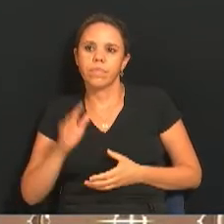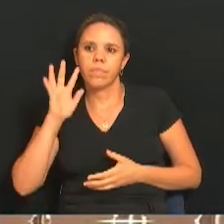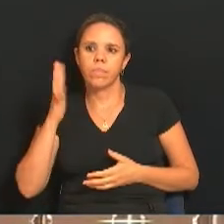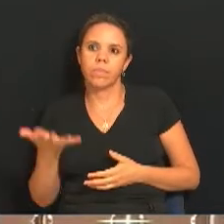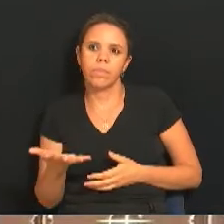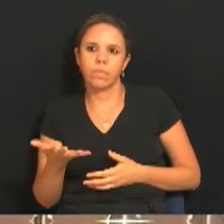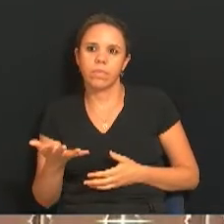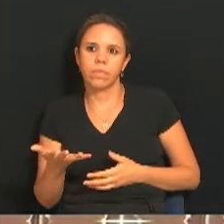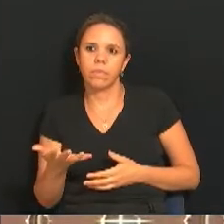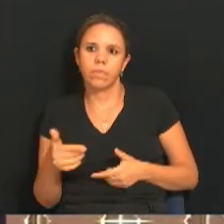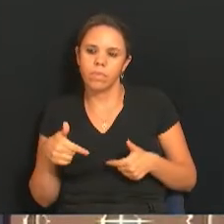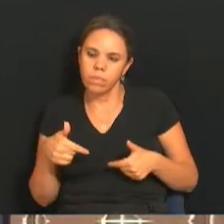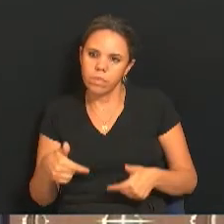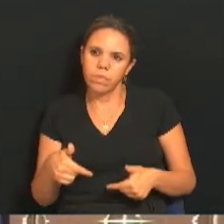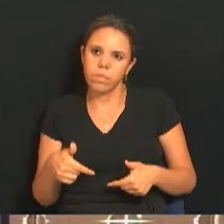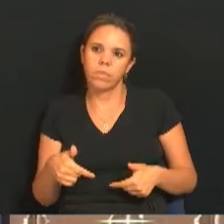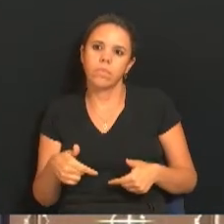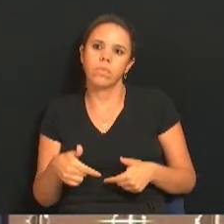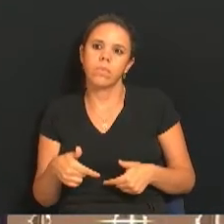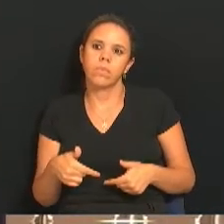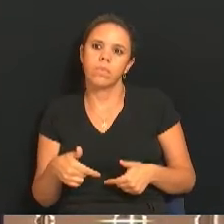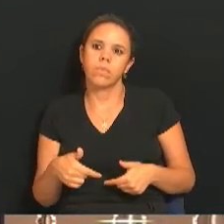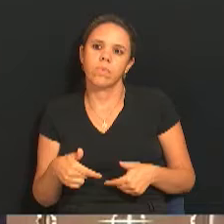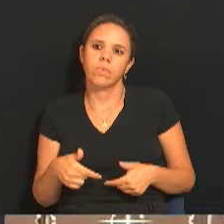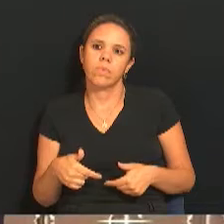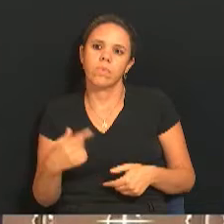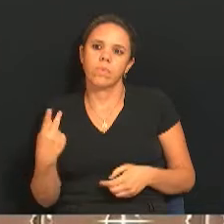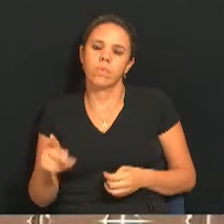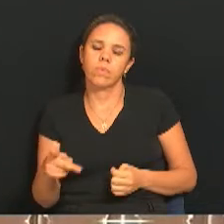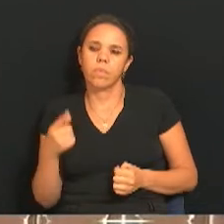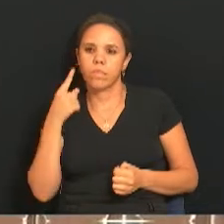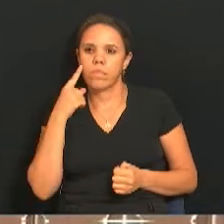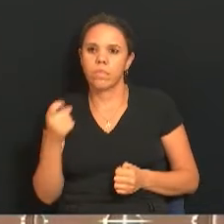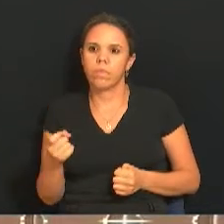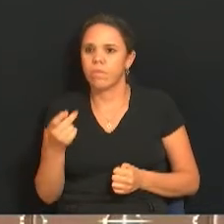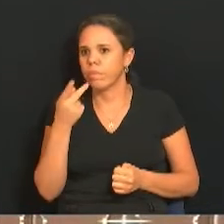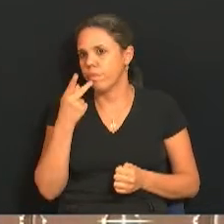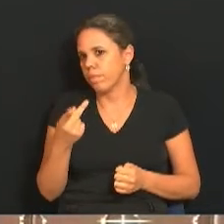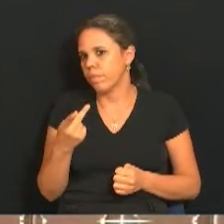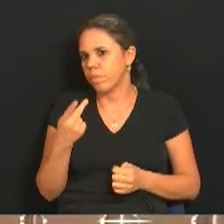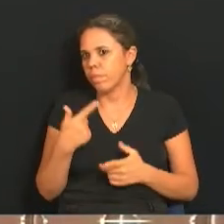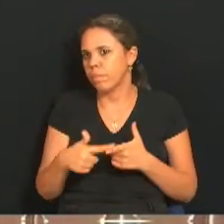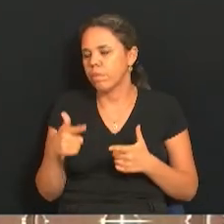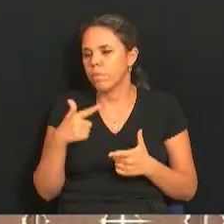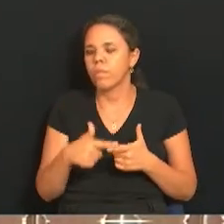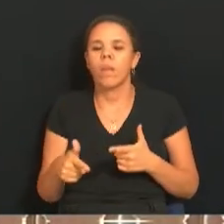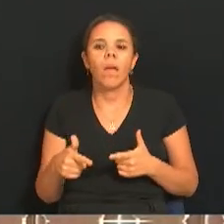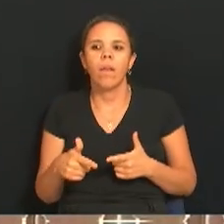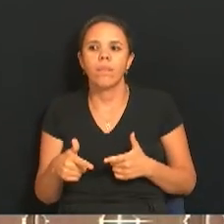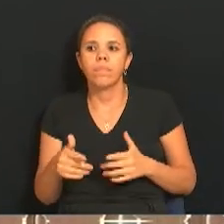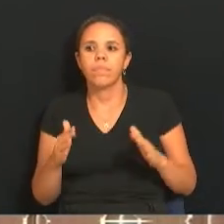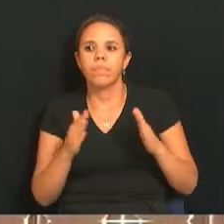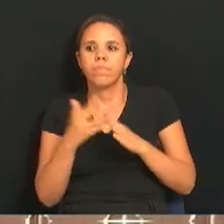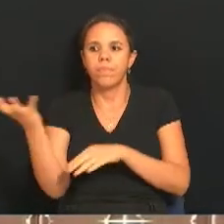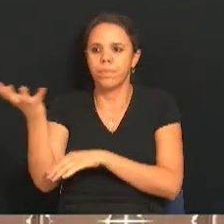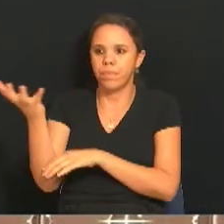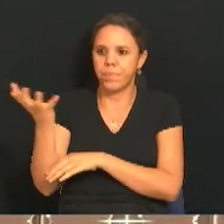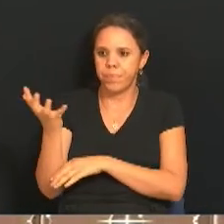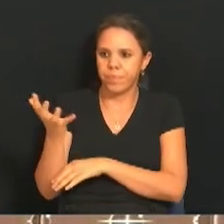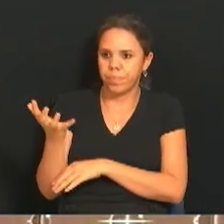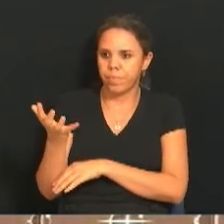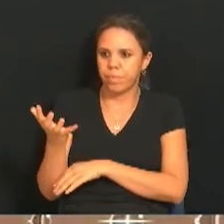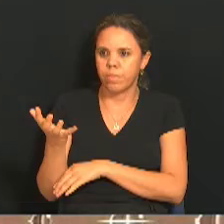está buscando isso. E outra fala sua também que achei interessante, né, esse problema, o morador de rua, né, o número dele não